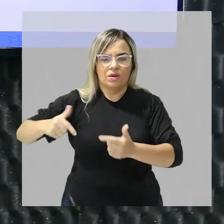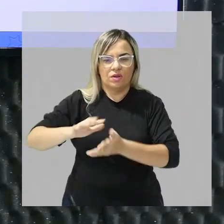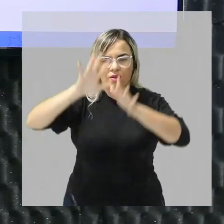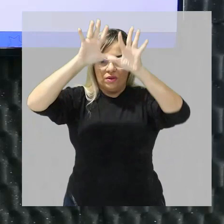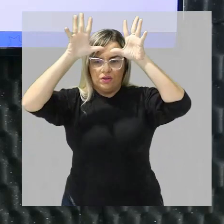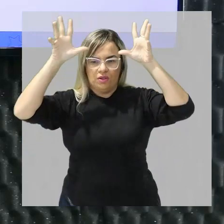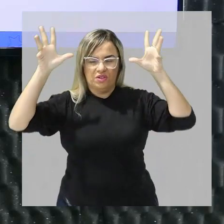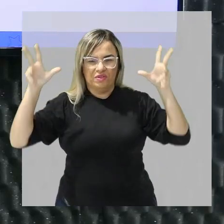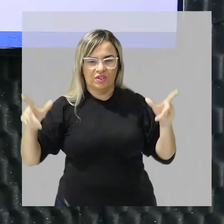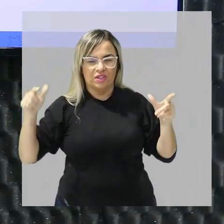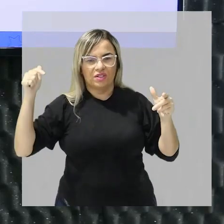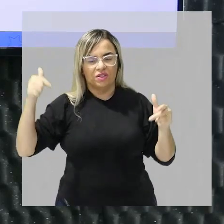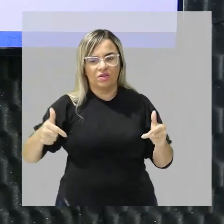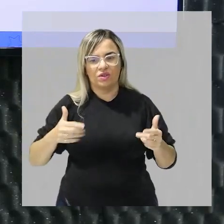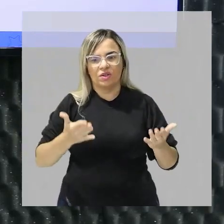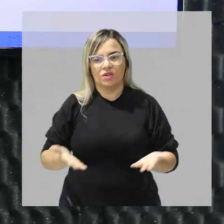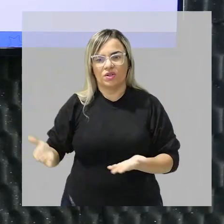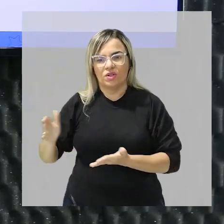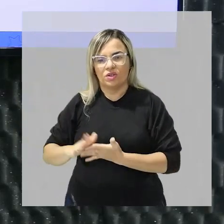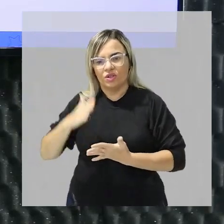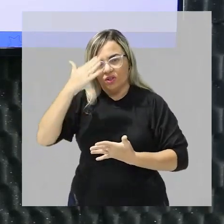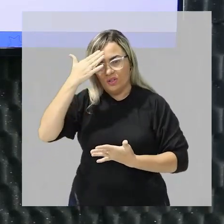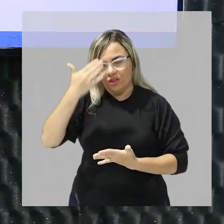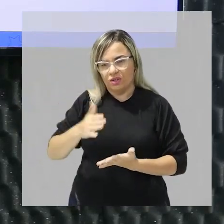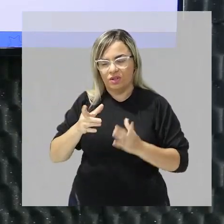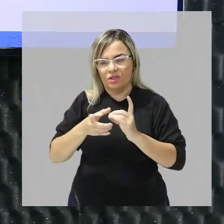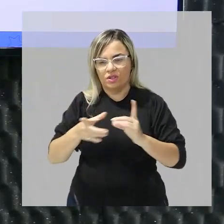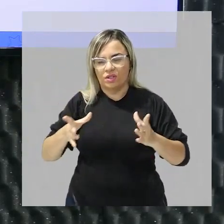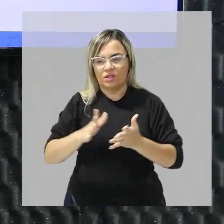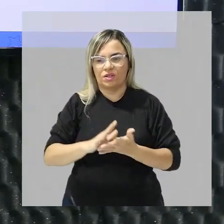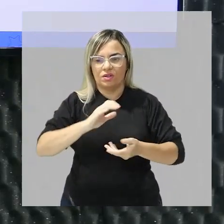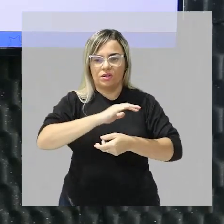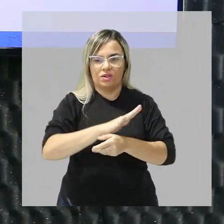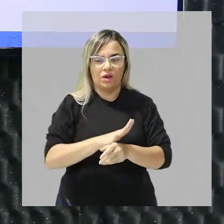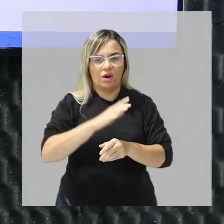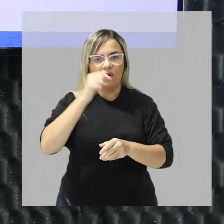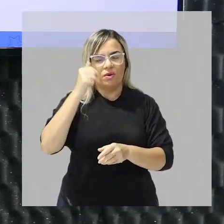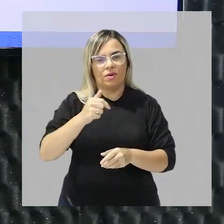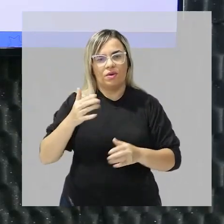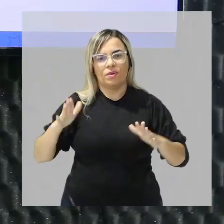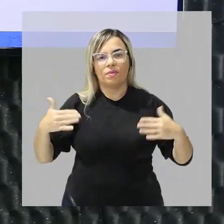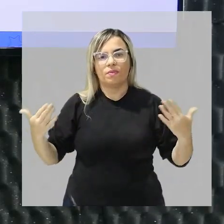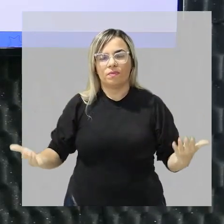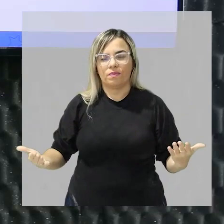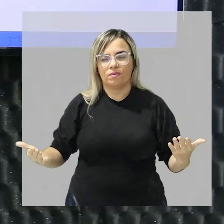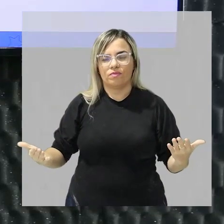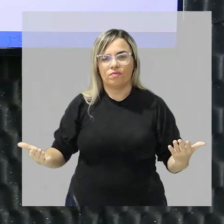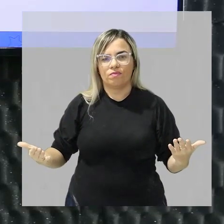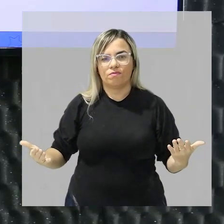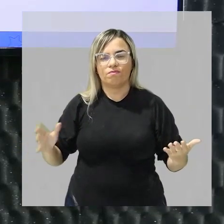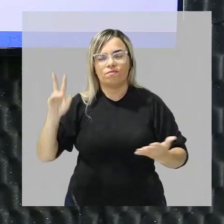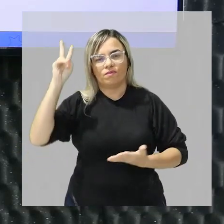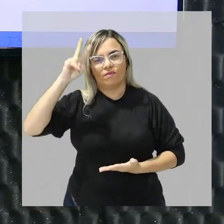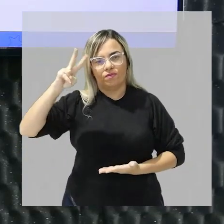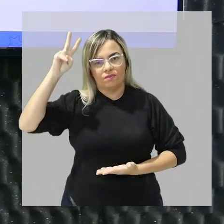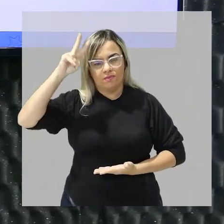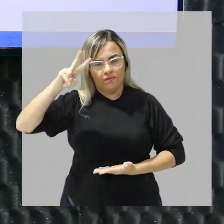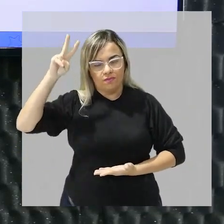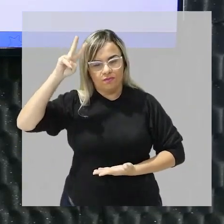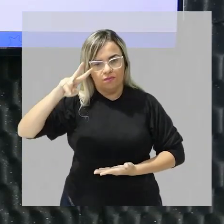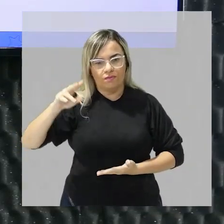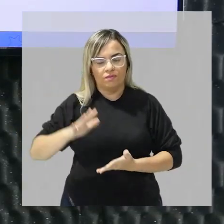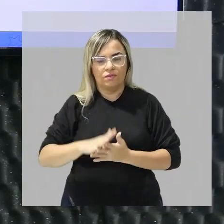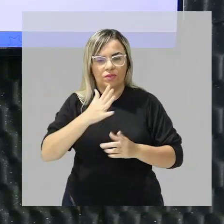a desmistificação do credo da democracia racial. Aqui a gente vai lembrar das aulas de